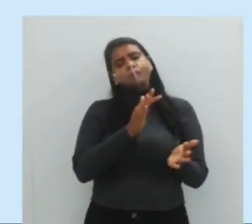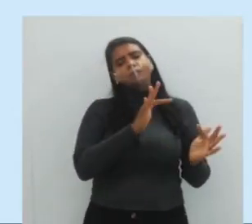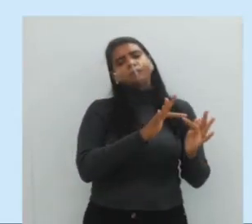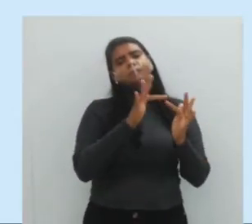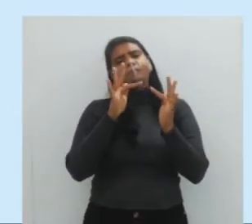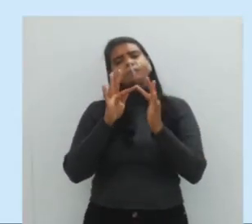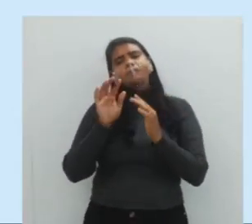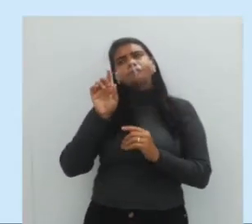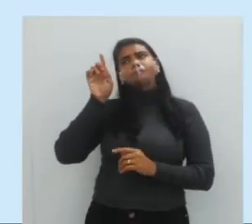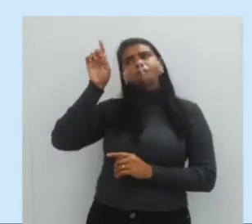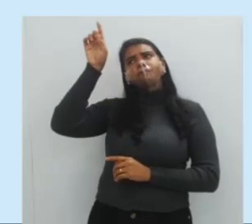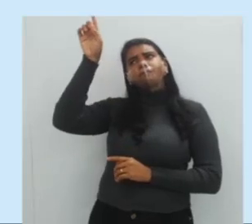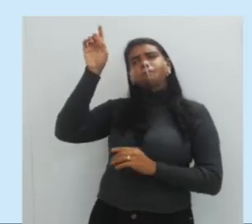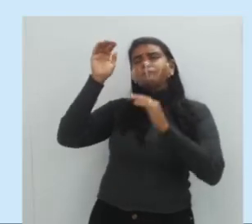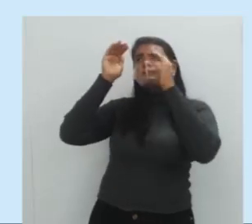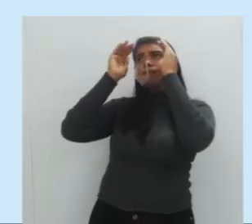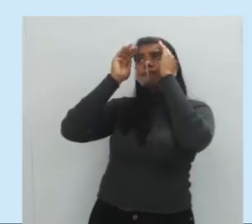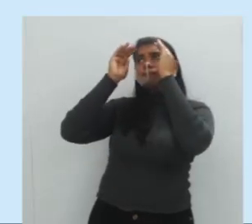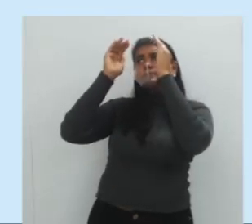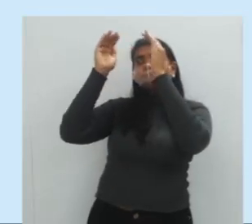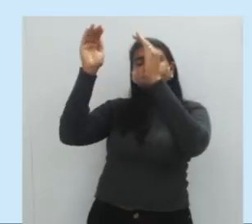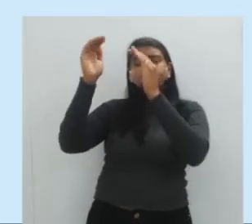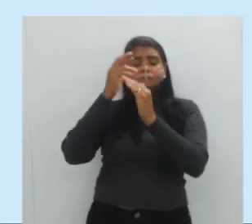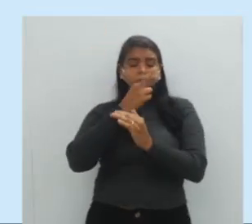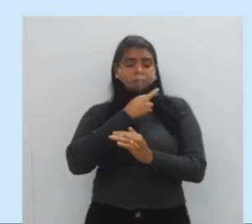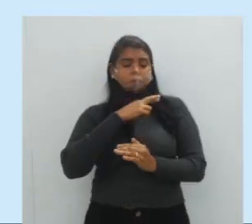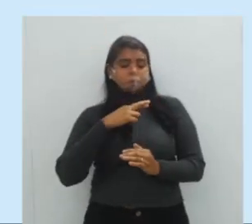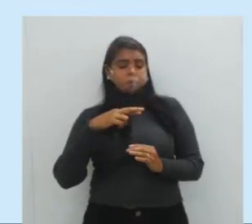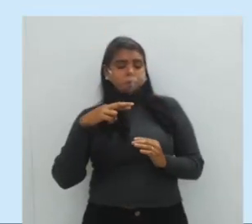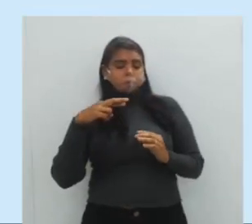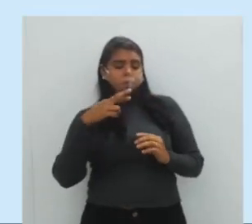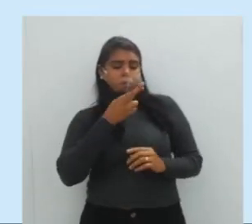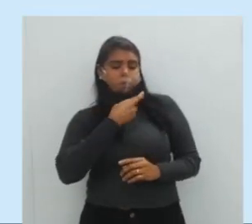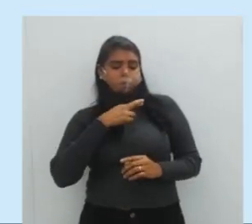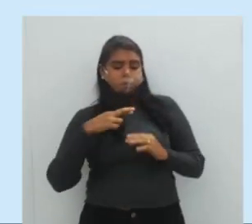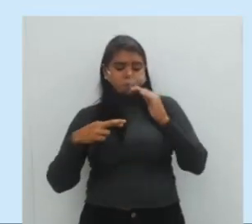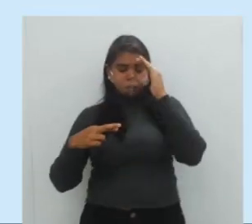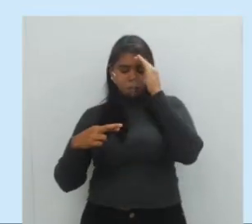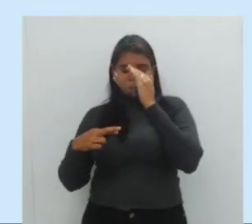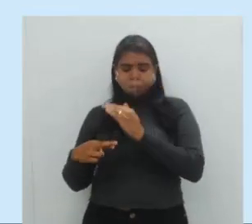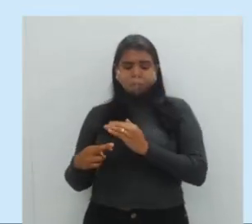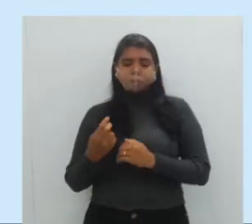a ligação com o divino, o respeito à religião do outro.